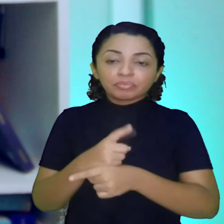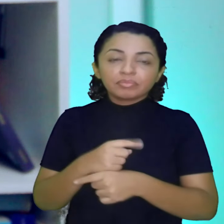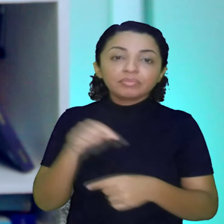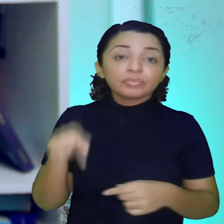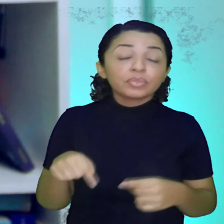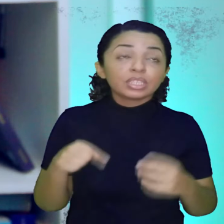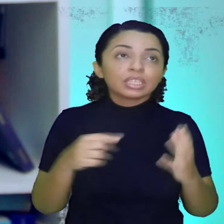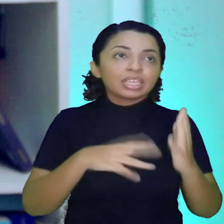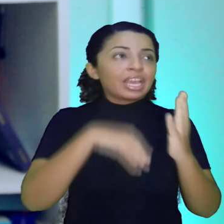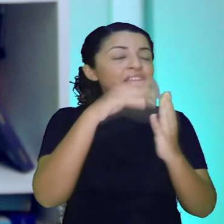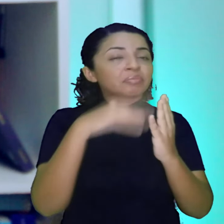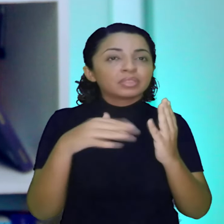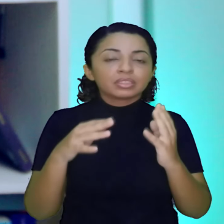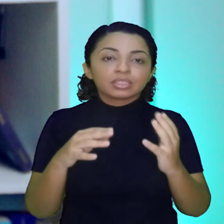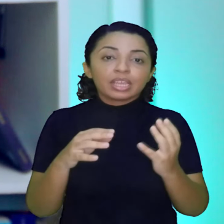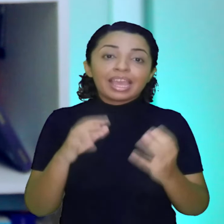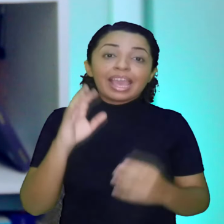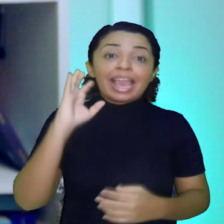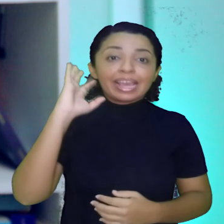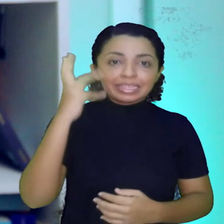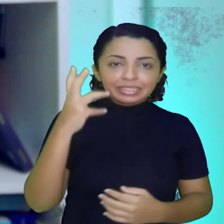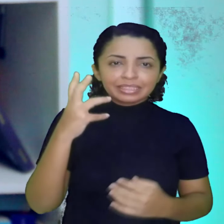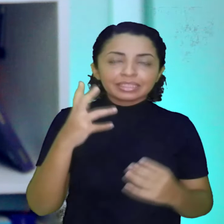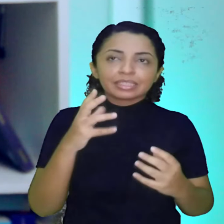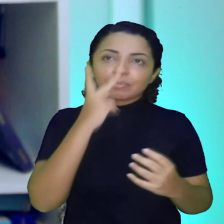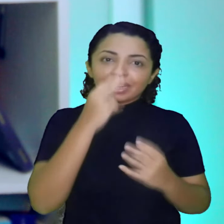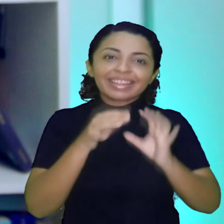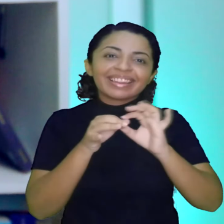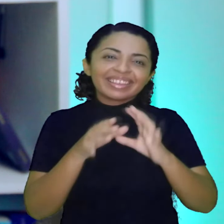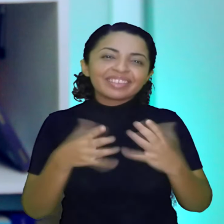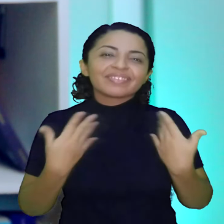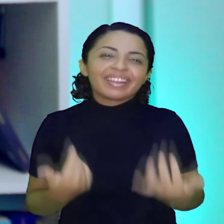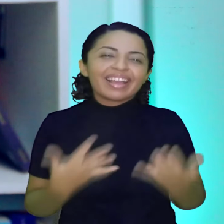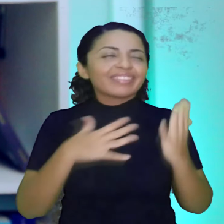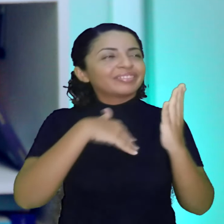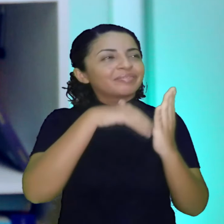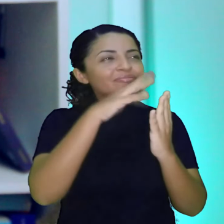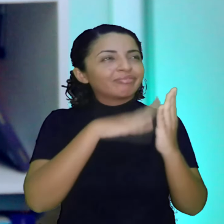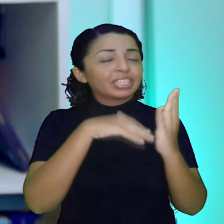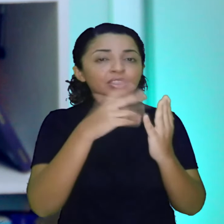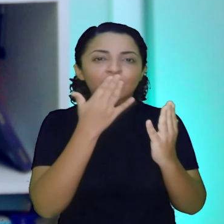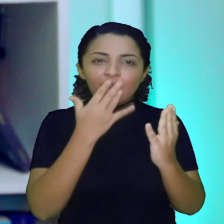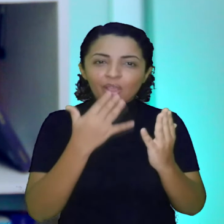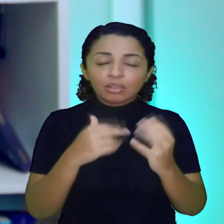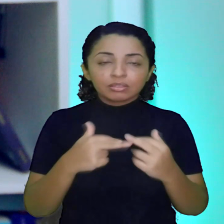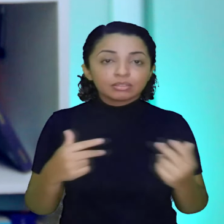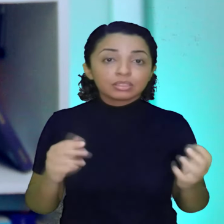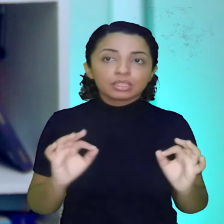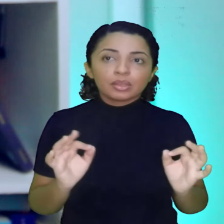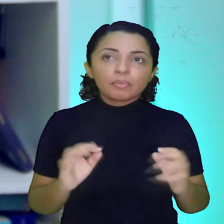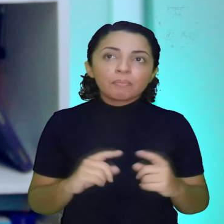encontra para ela. Apesar de que as cenas envolvendo esses escapes, eles não funcionam como